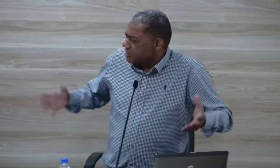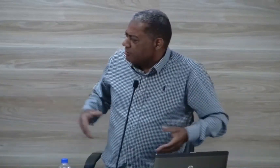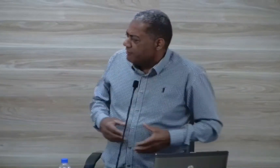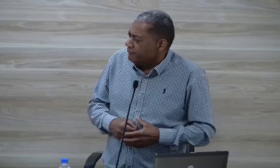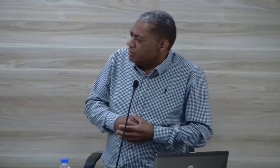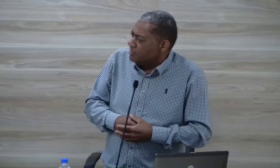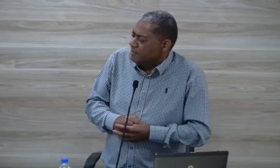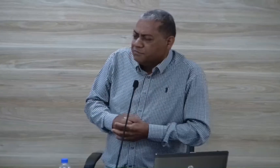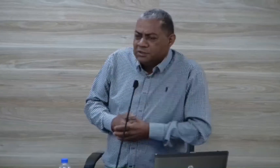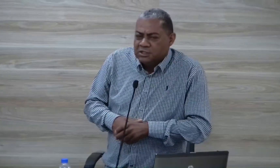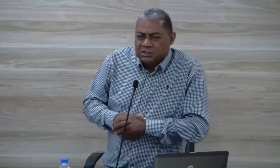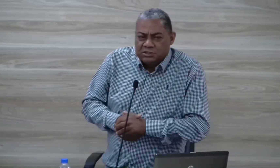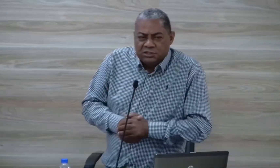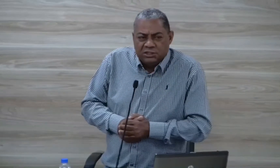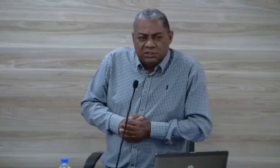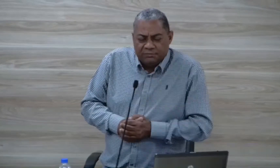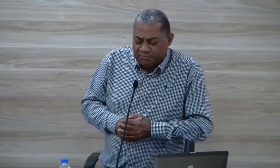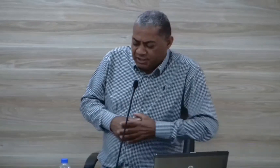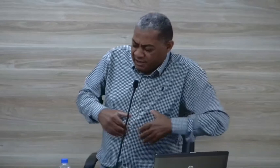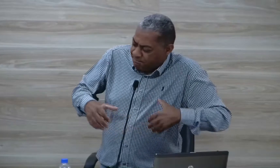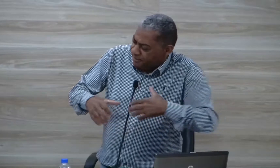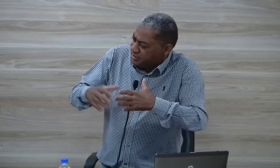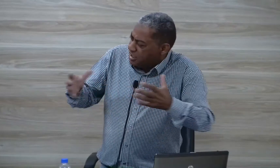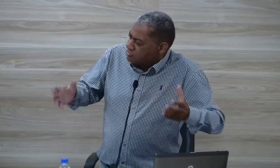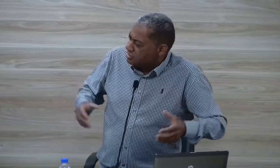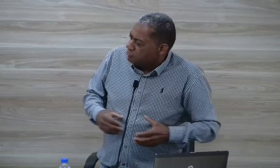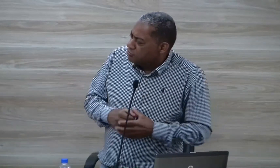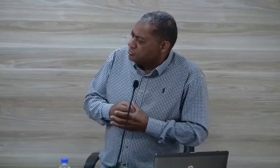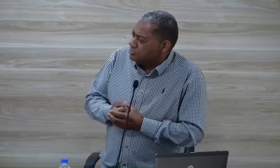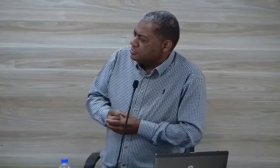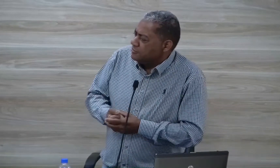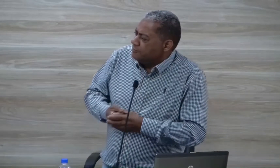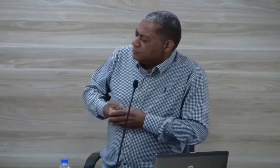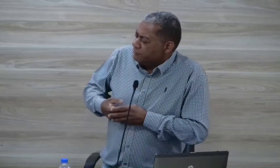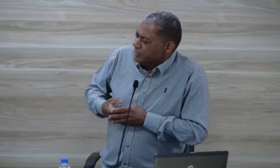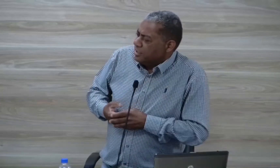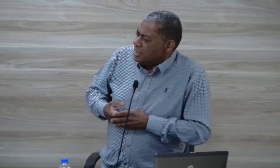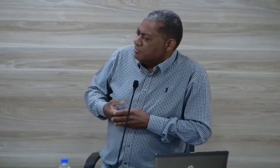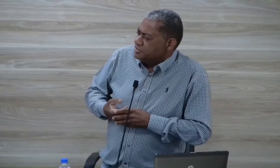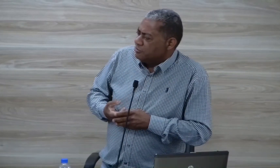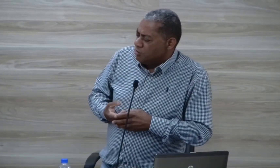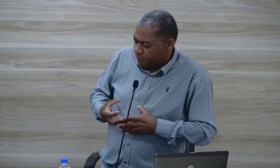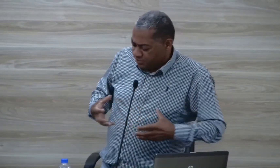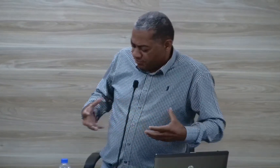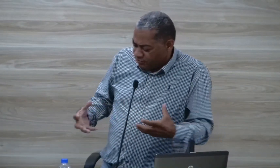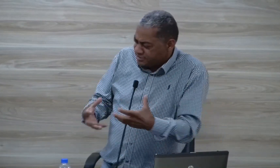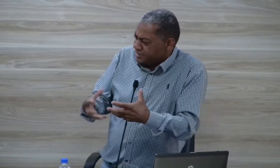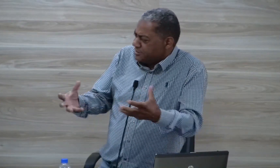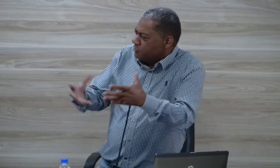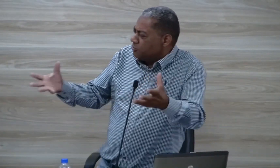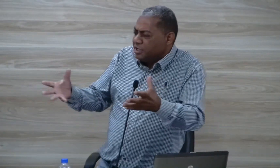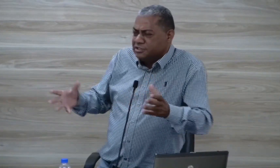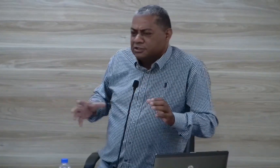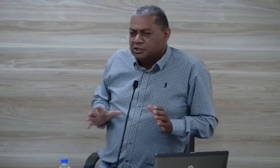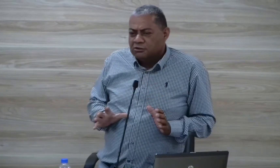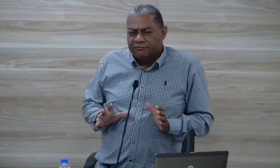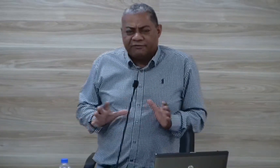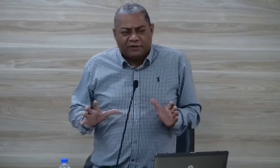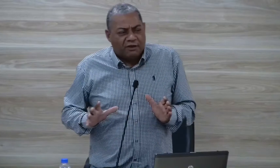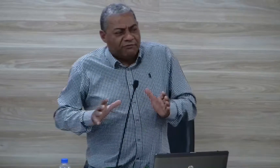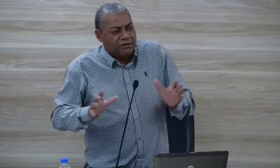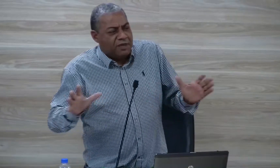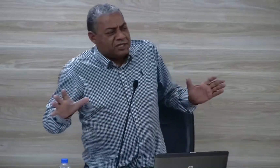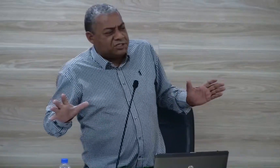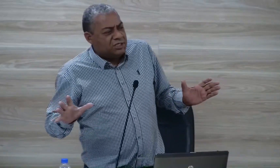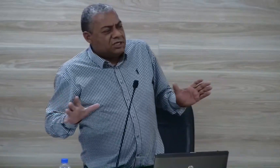que haja uma nova forma de repatriar os recursos federal estadual porque é uma consideração muito grande o